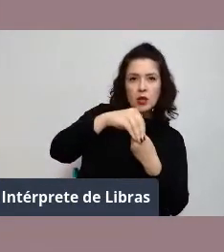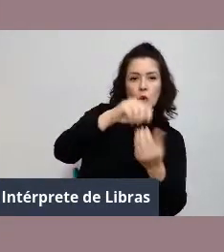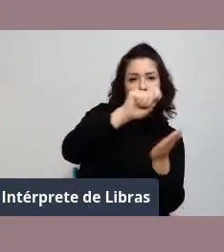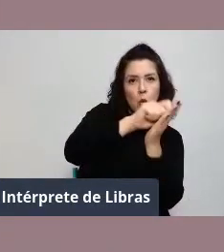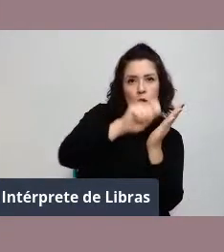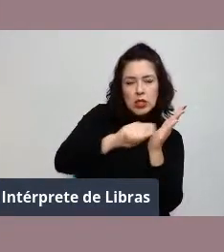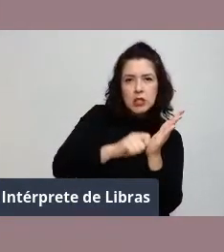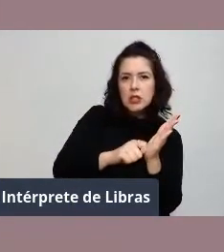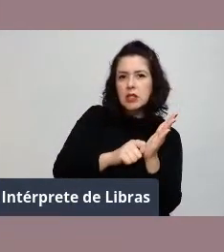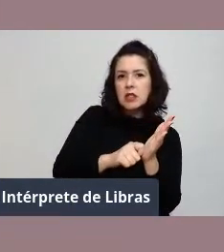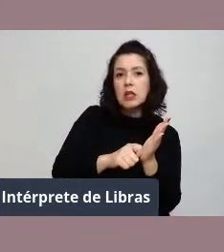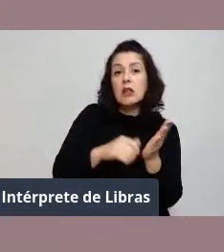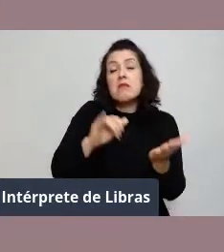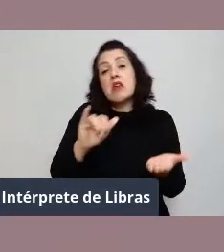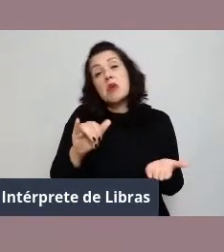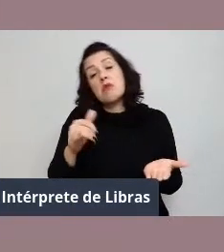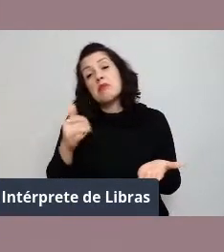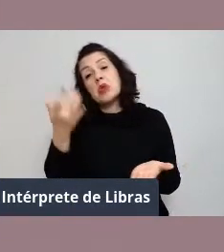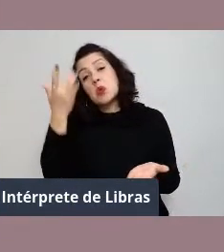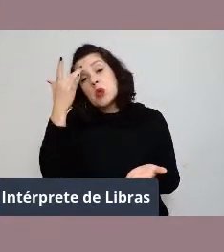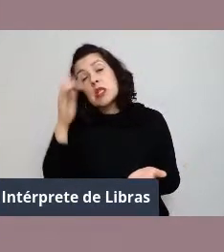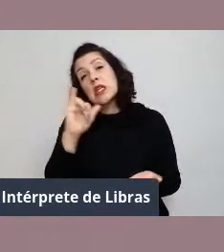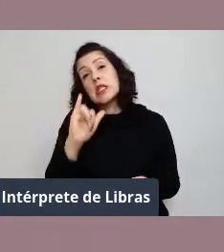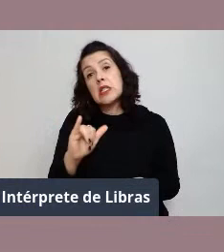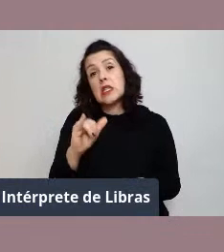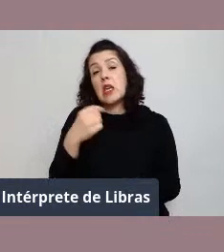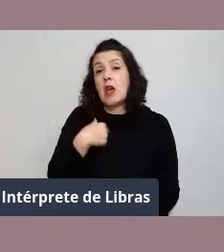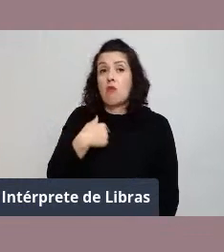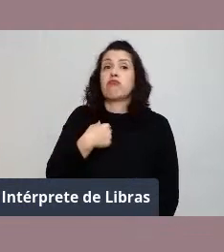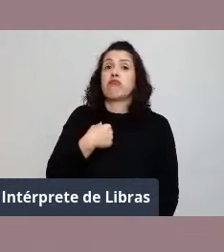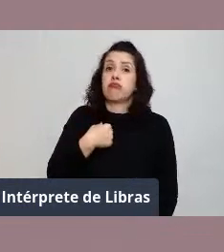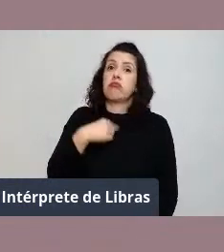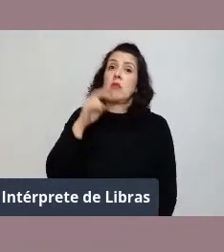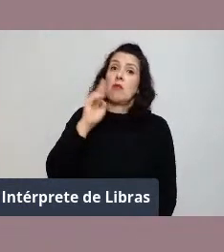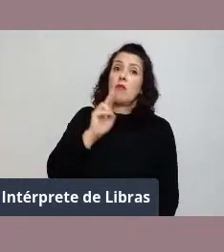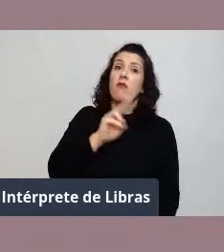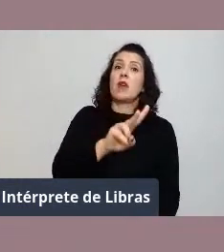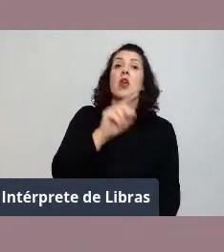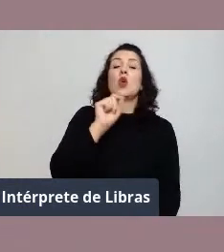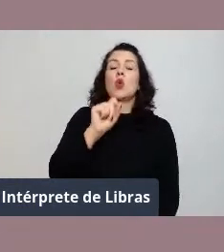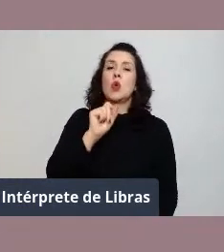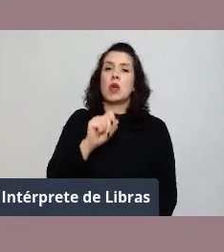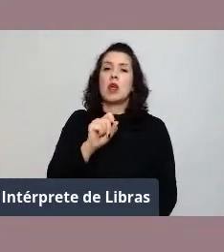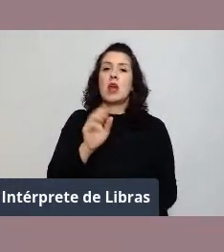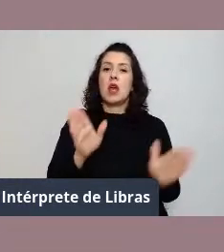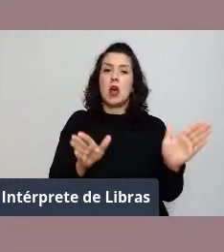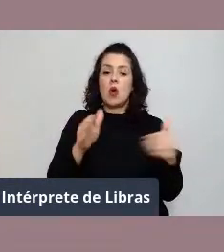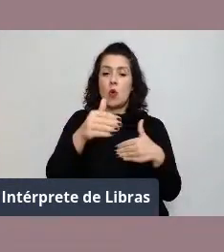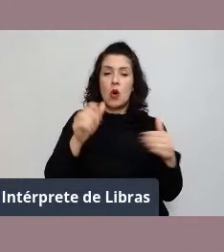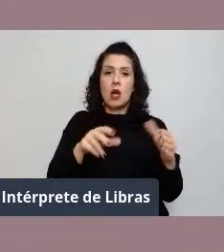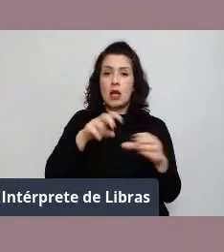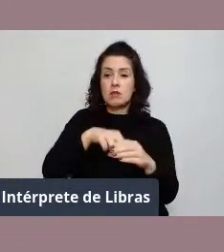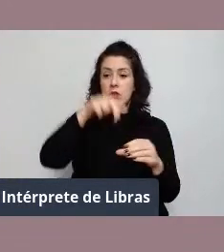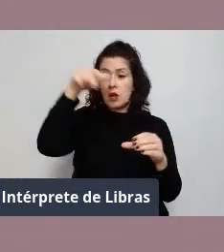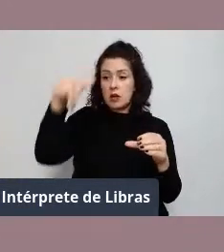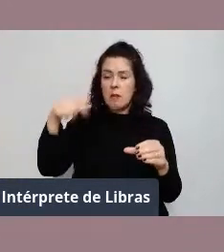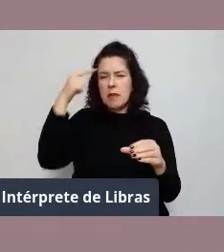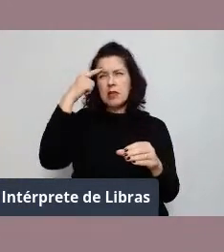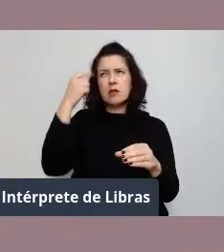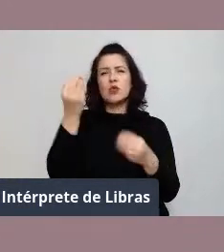mais se vi ou não na mão da autora, pulando de dentro da caixa na penumbra daquele fim de